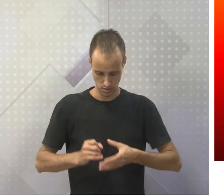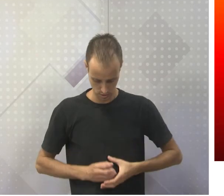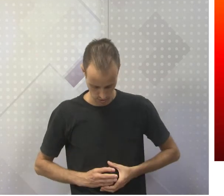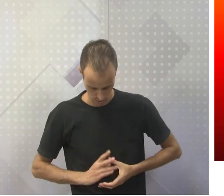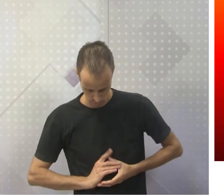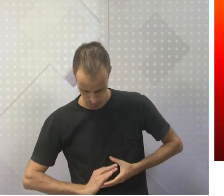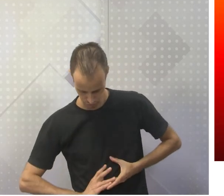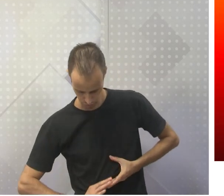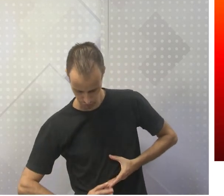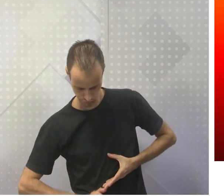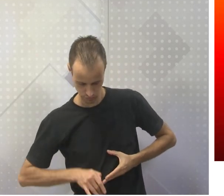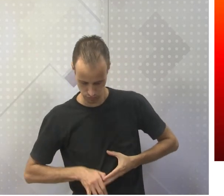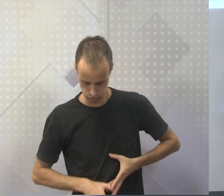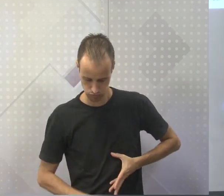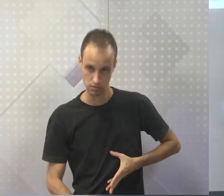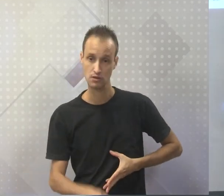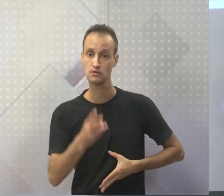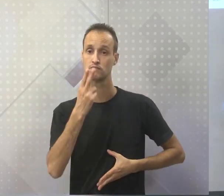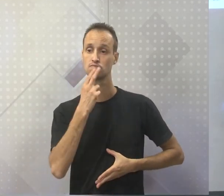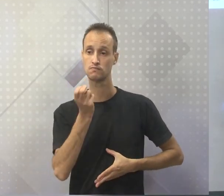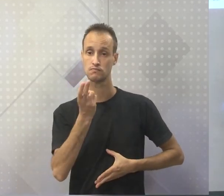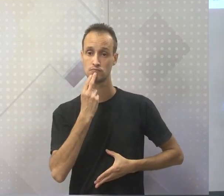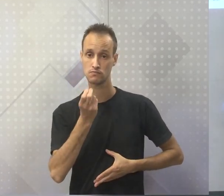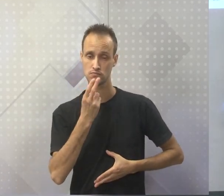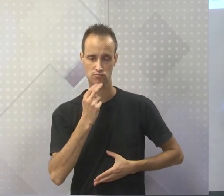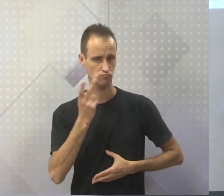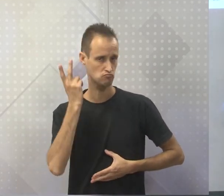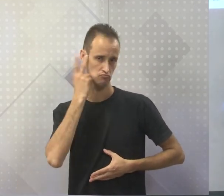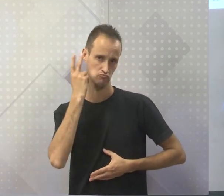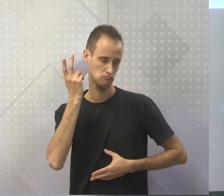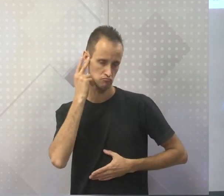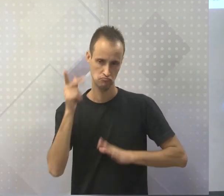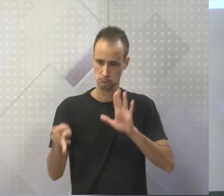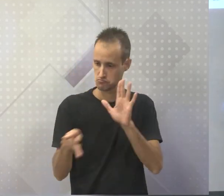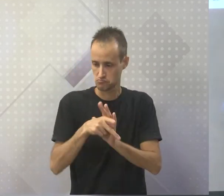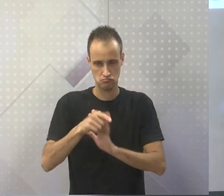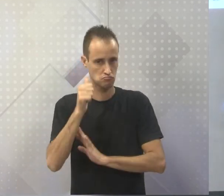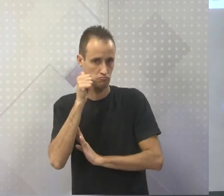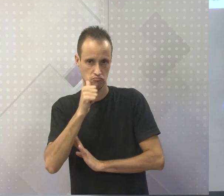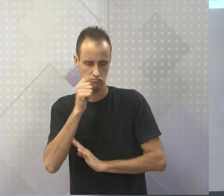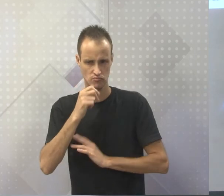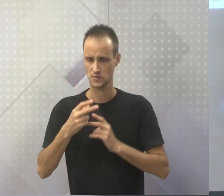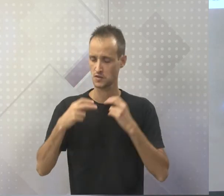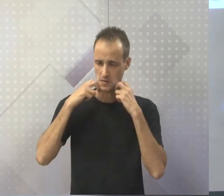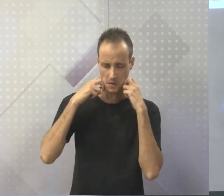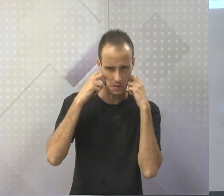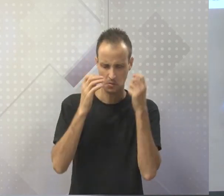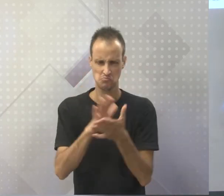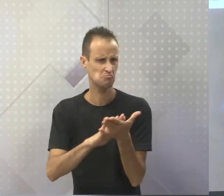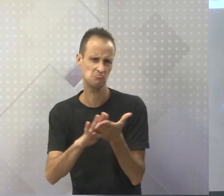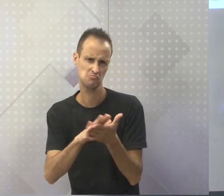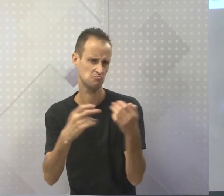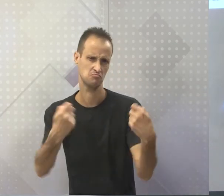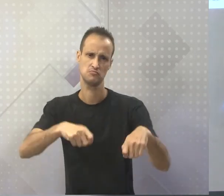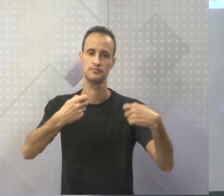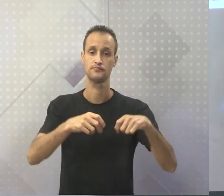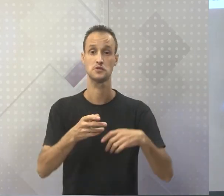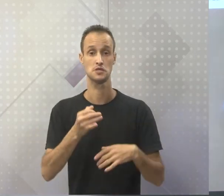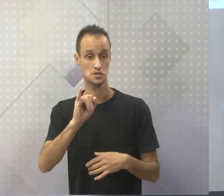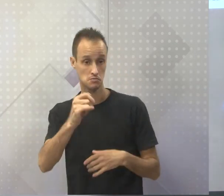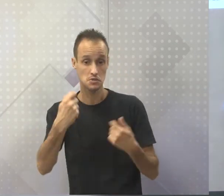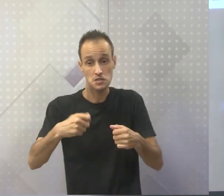você menstrua. Isso é uma condição biológica básica, pessoal. Não se envergonhe, peça ajuda sempre que